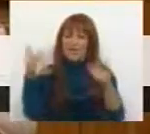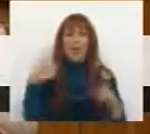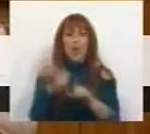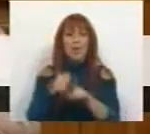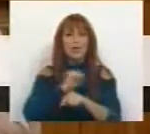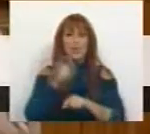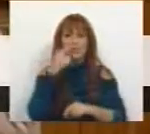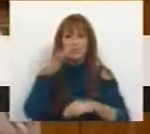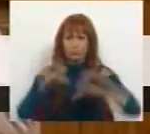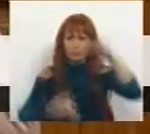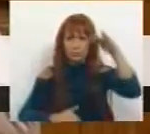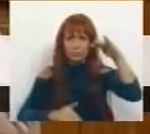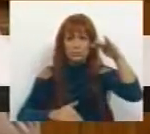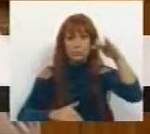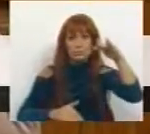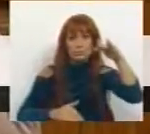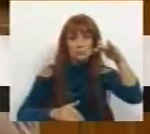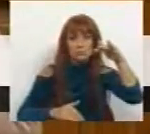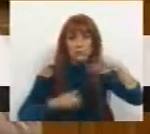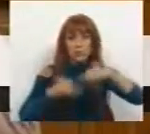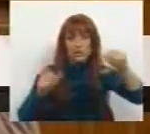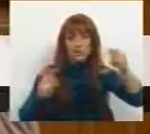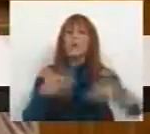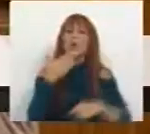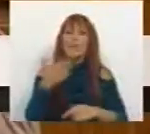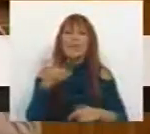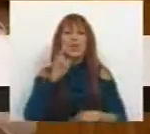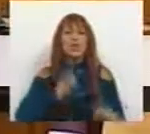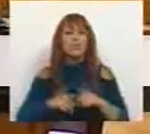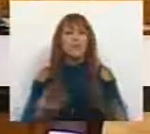combate às assimetrias territoriais. Muito obrigada, Sra. Deputada.